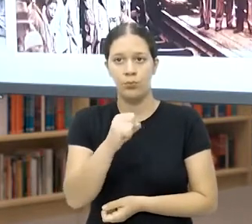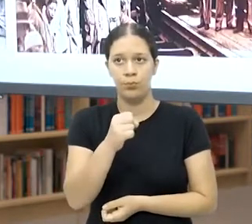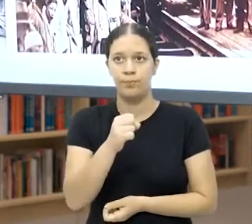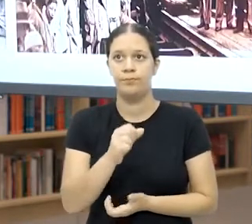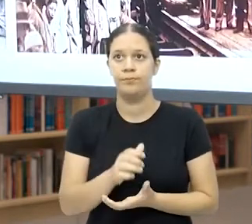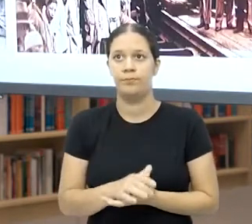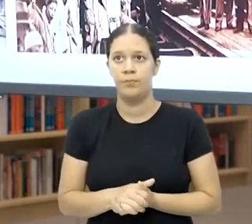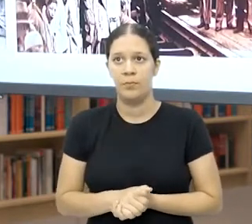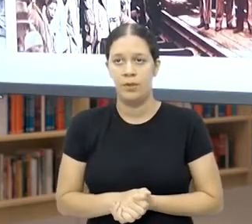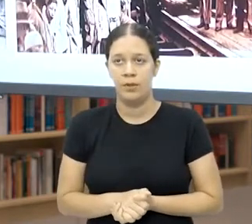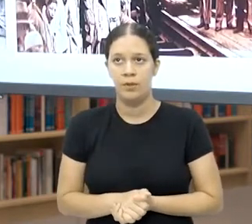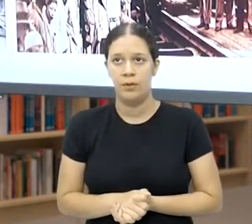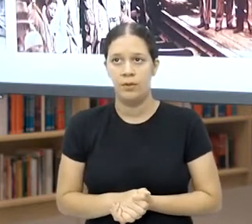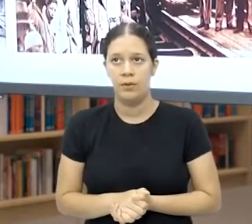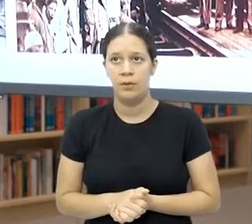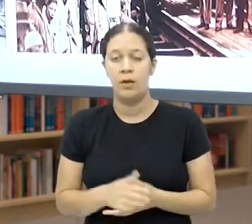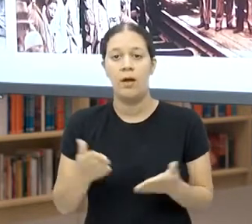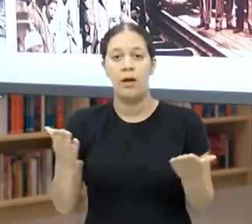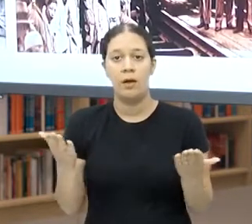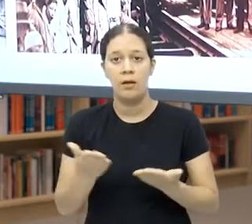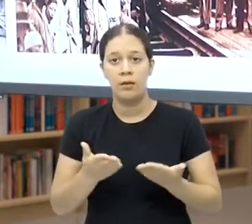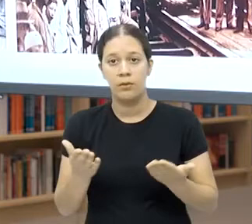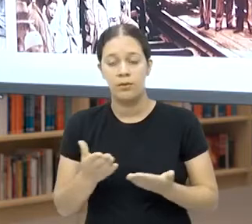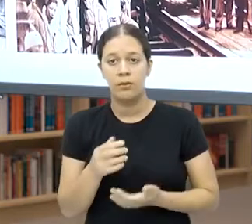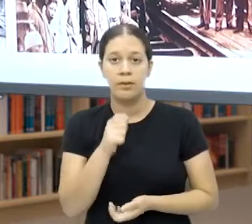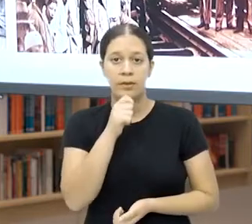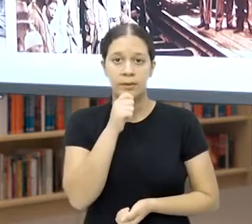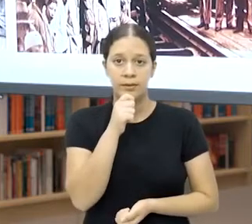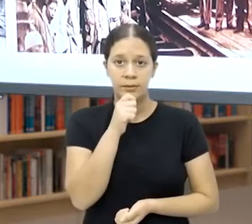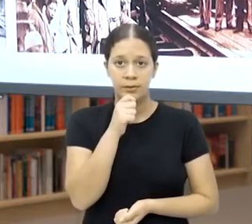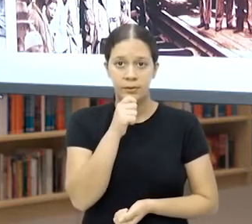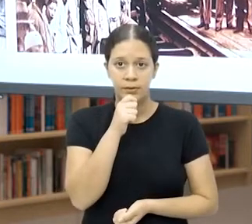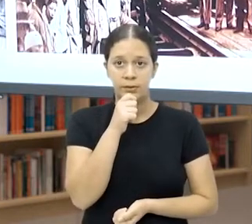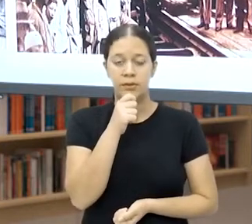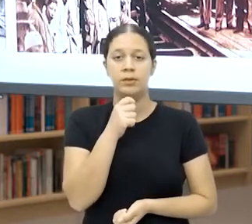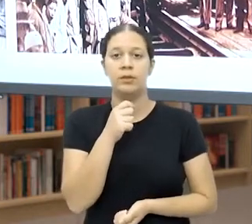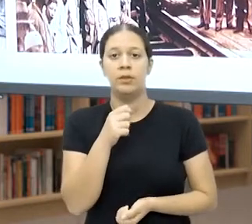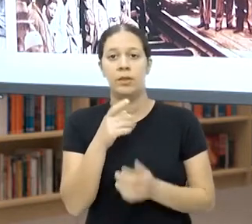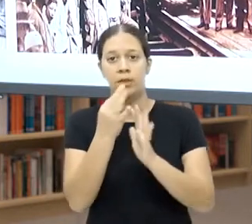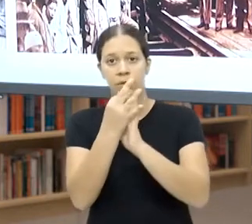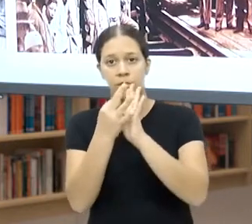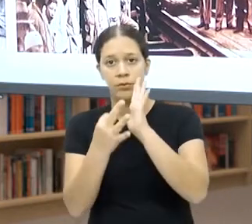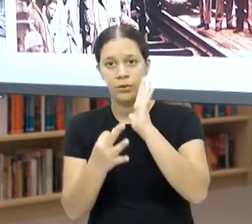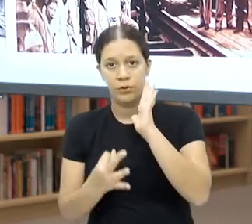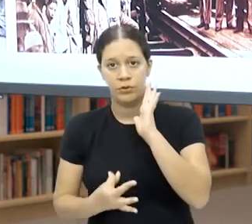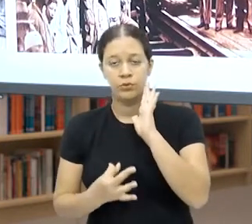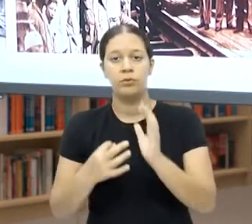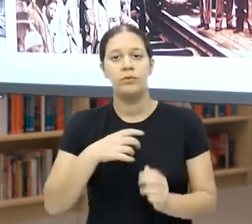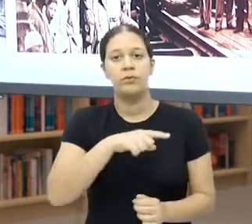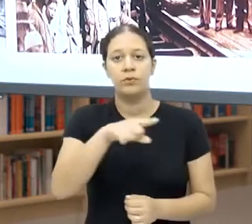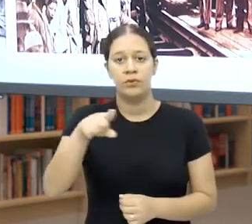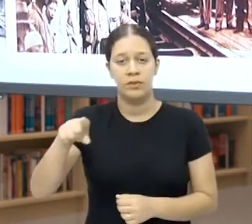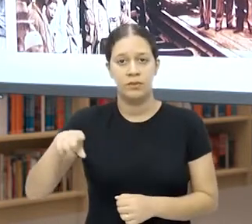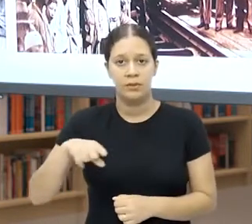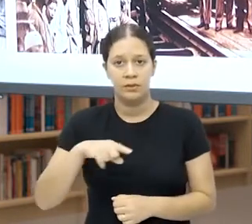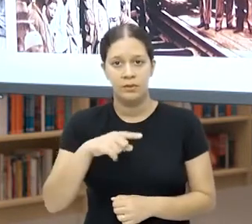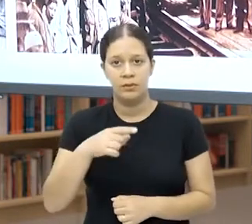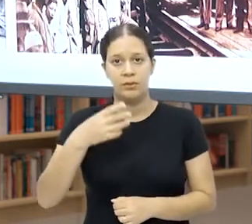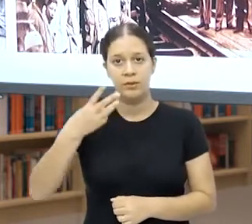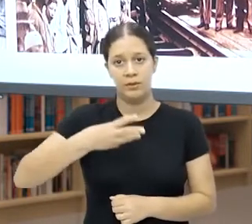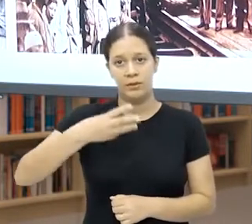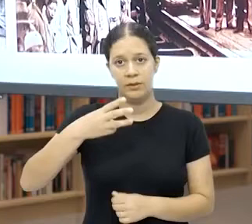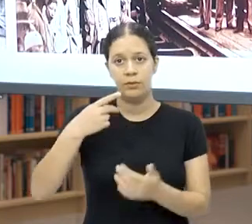vocês. Ainda trazendo a questão do café, nós vimos lá no texto de vocês, tá bom? Da